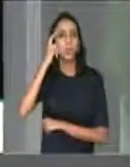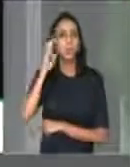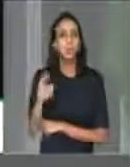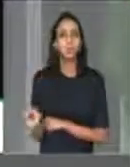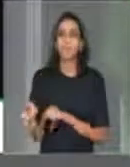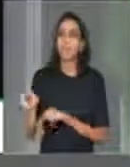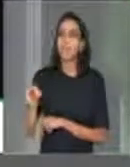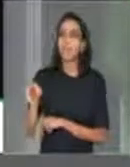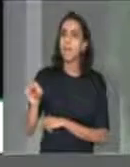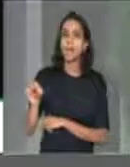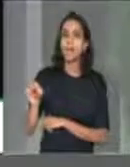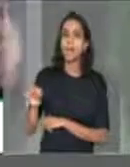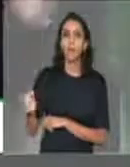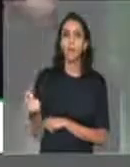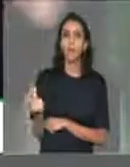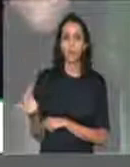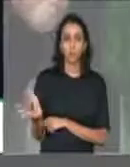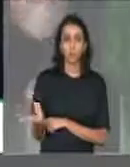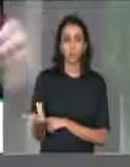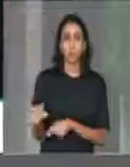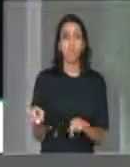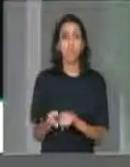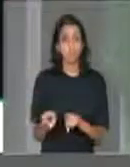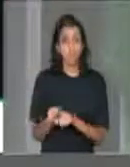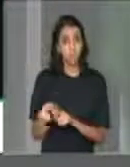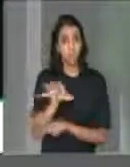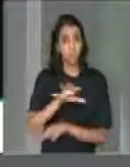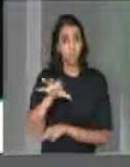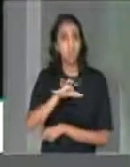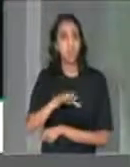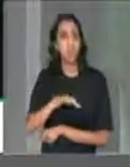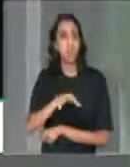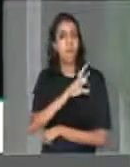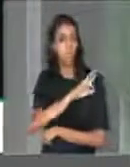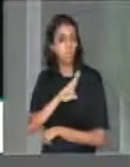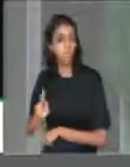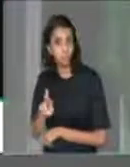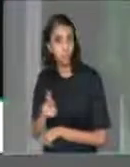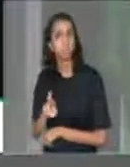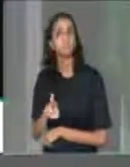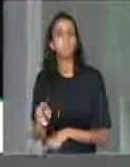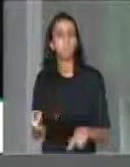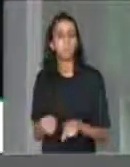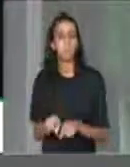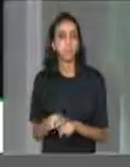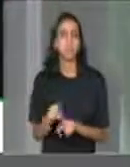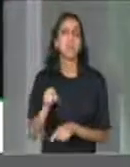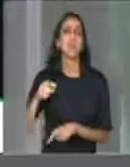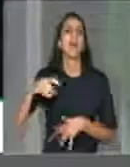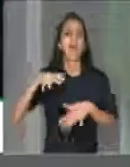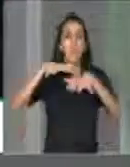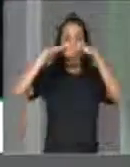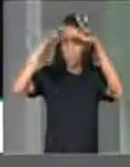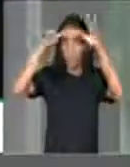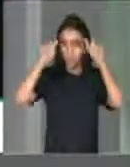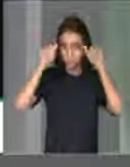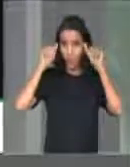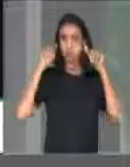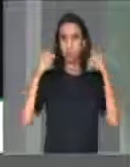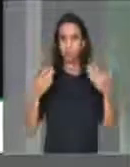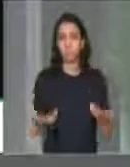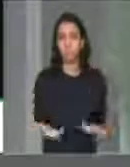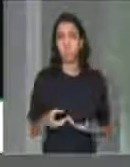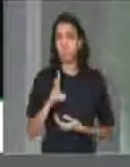realmente, até religiosamente, se é uma religião amazônica, ela